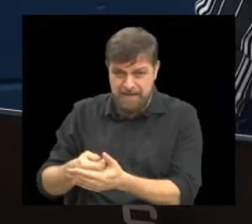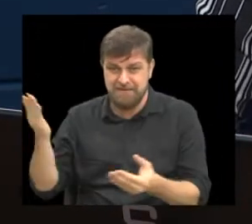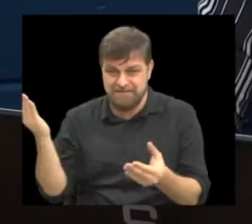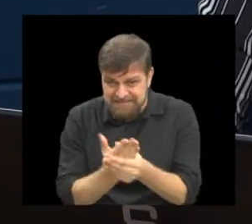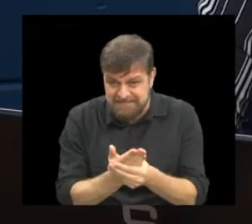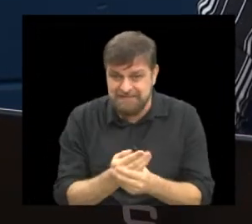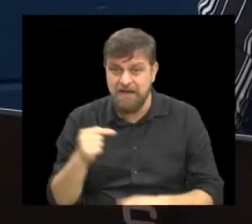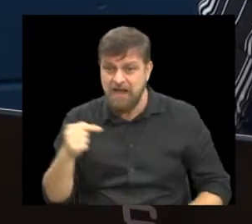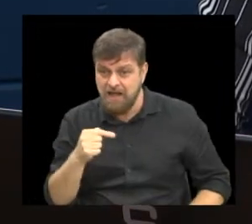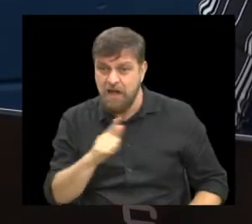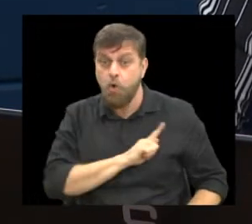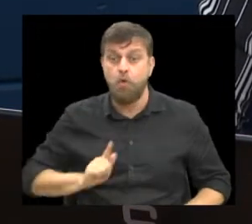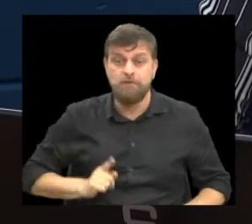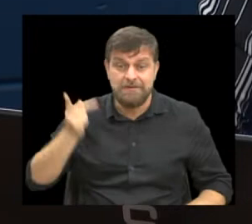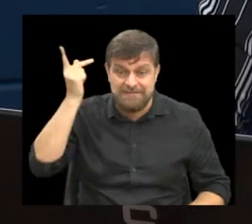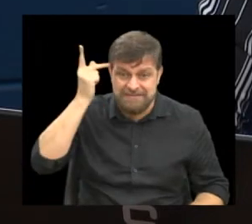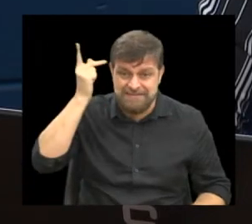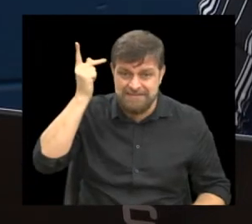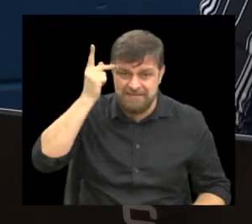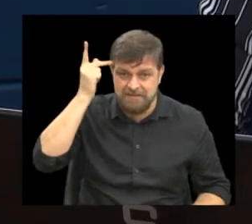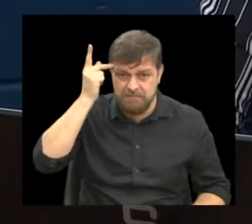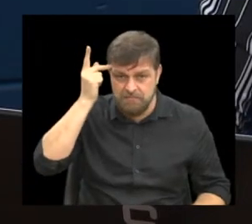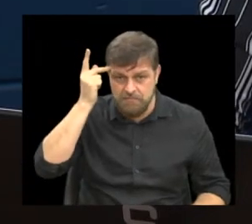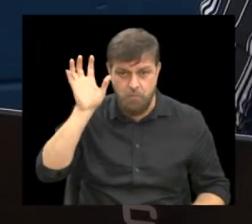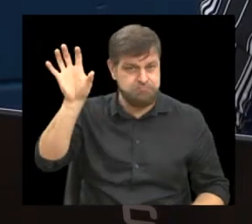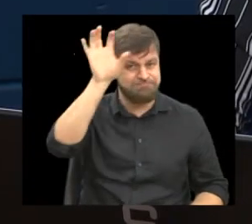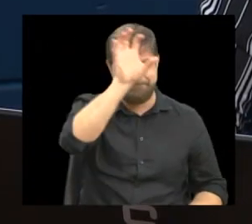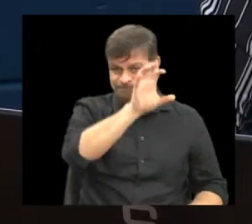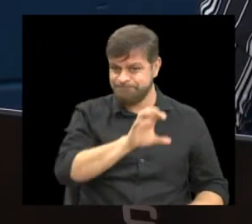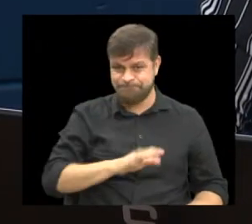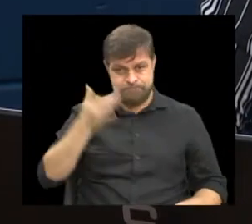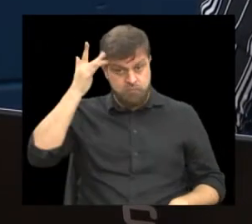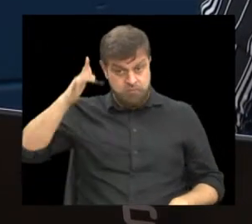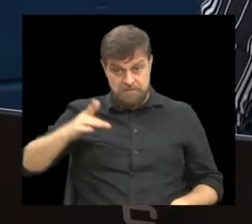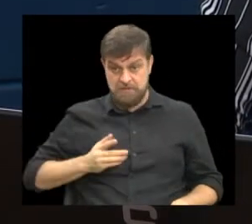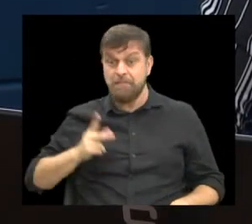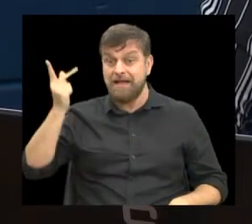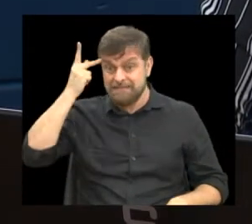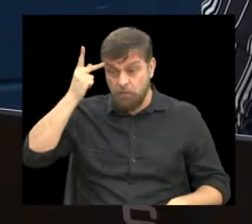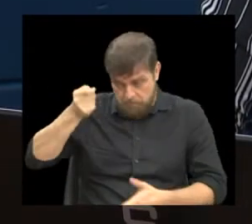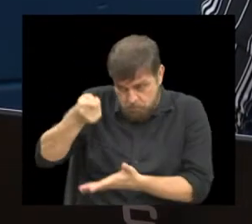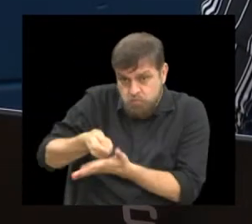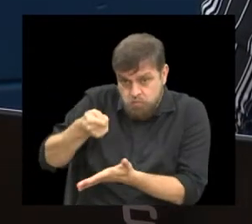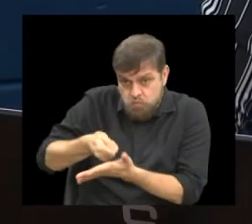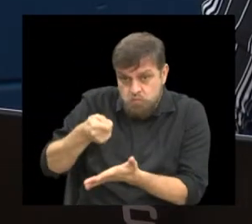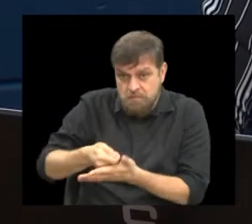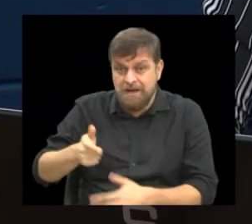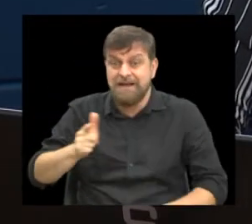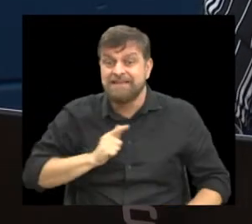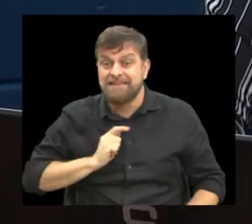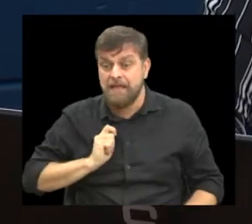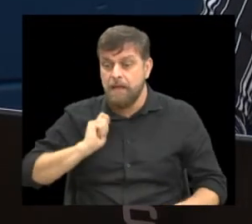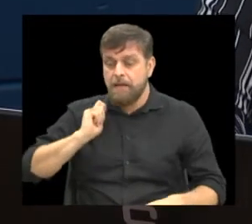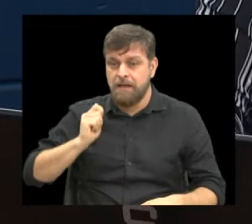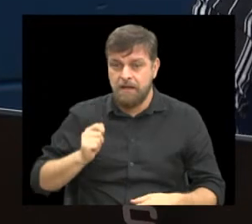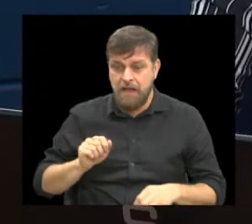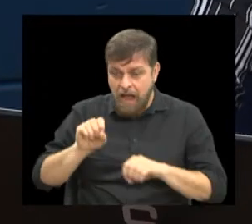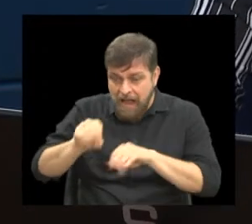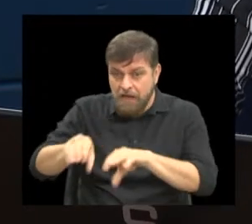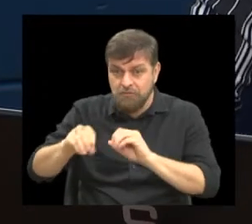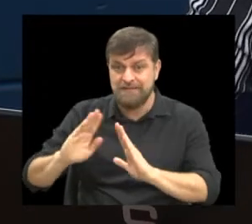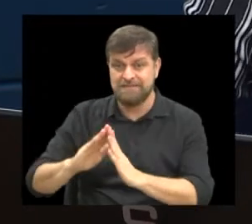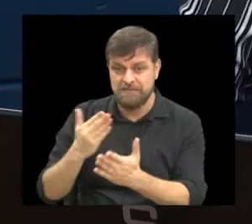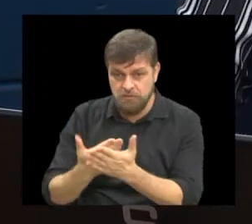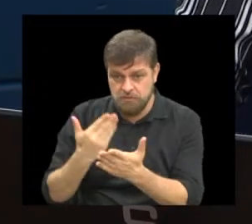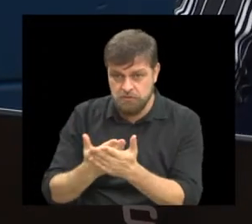o Estado de São Paulo, eu não sei sobre os outros estados, posso garantir só o Estado de São Paulo, ele tenha que custear a educação,